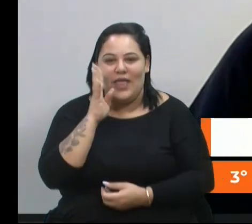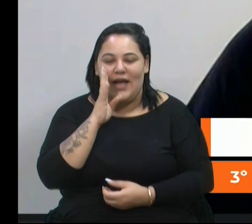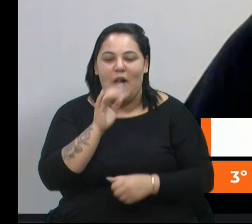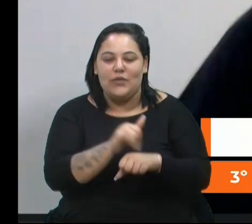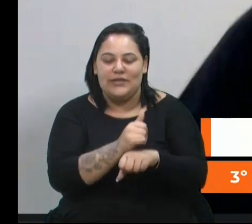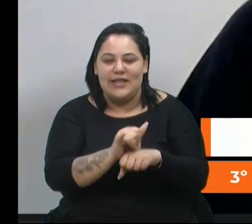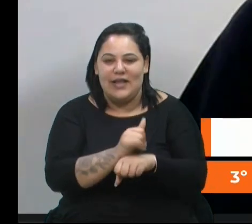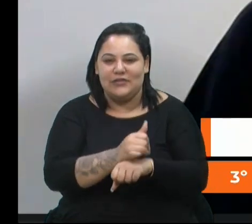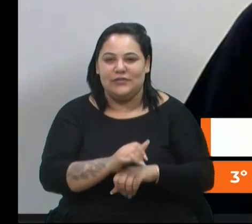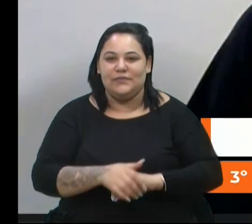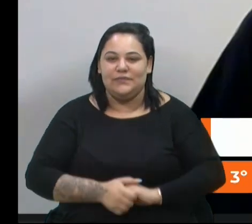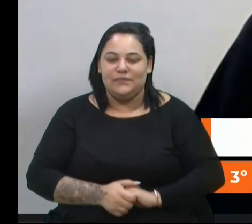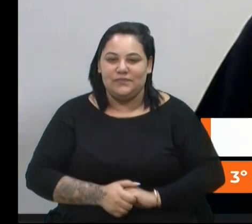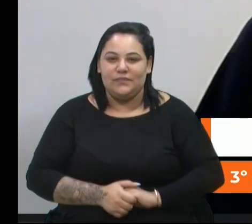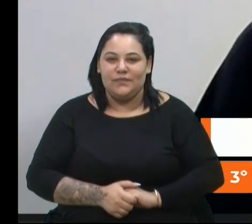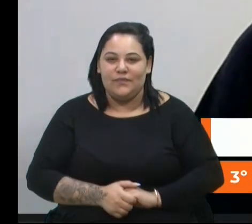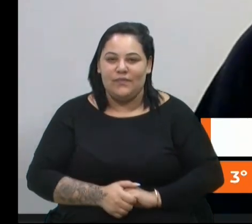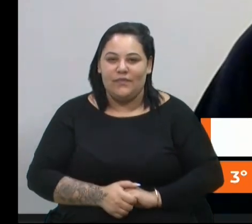estratégia.